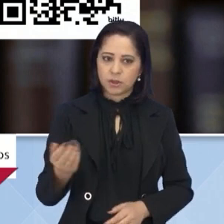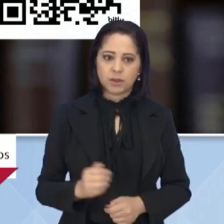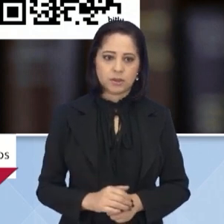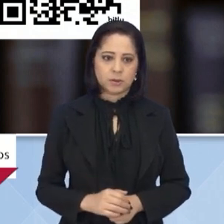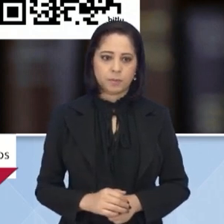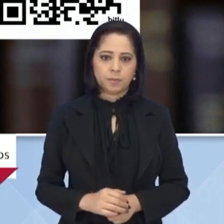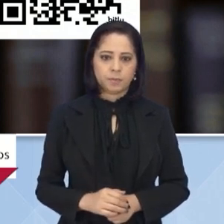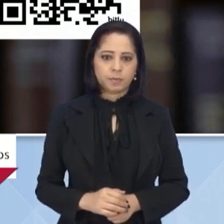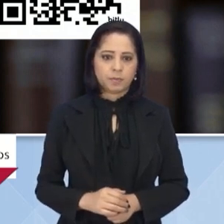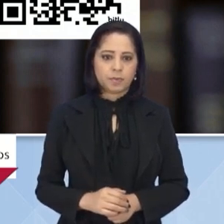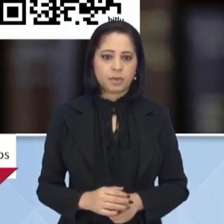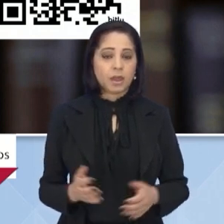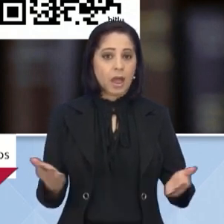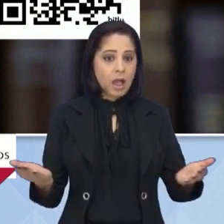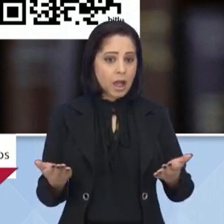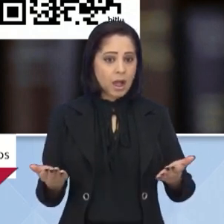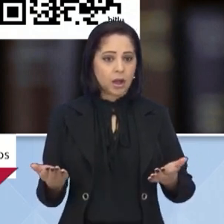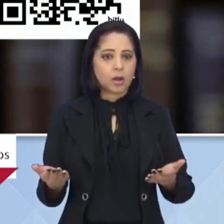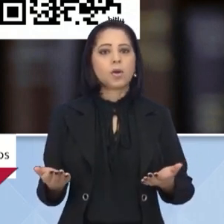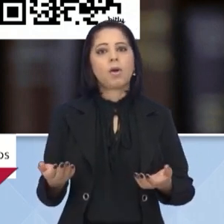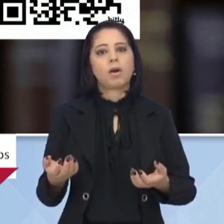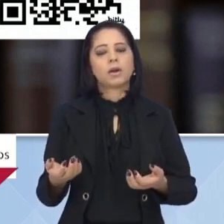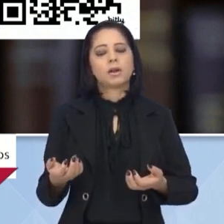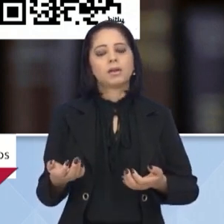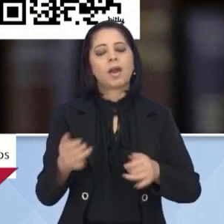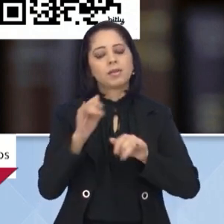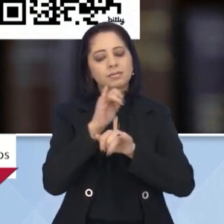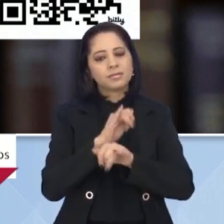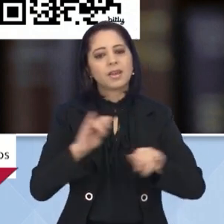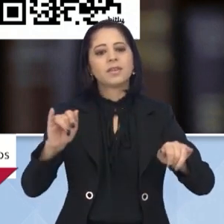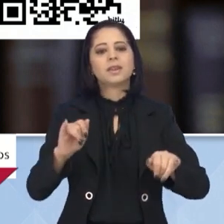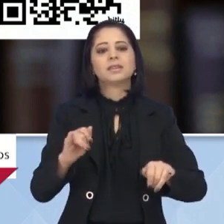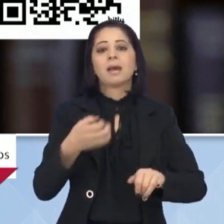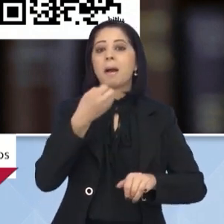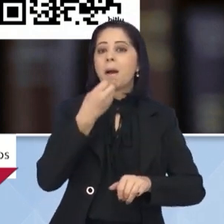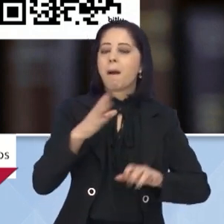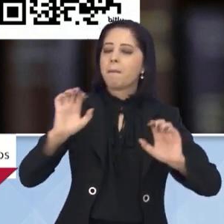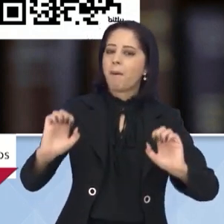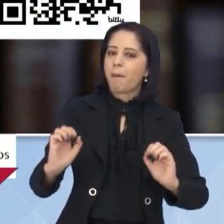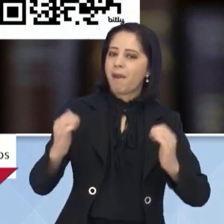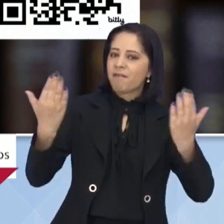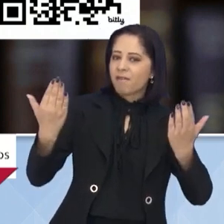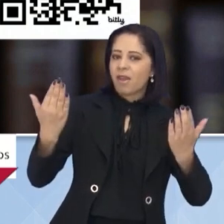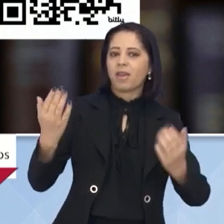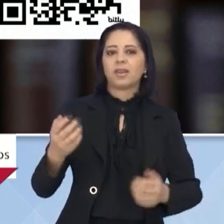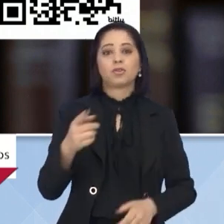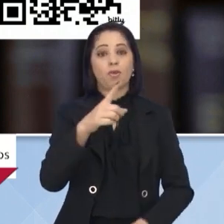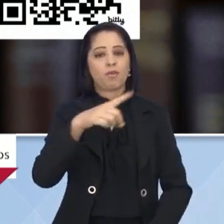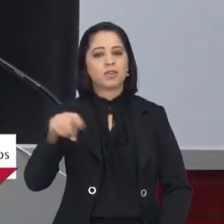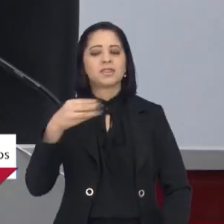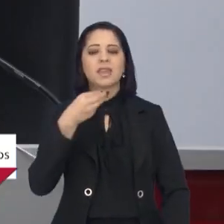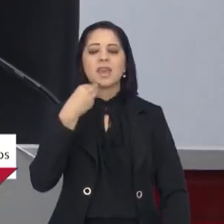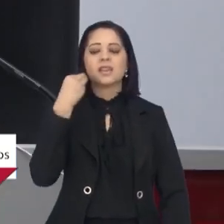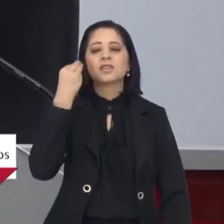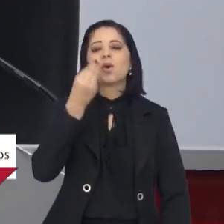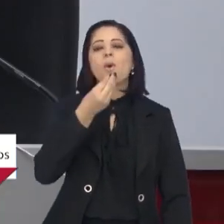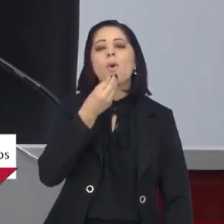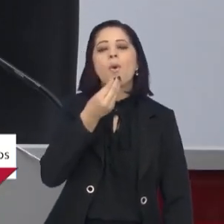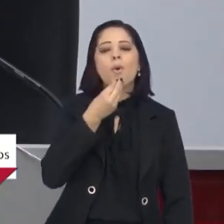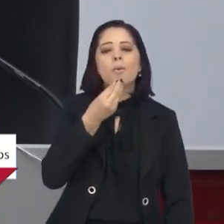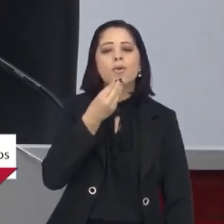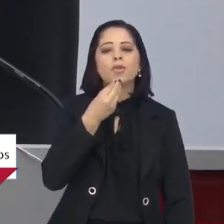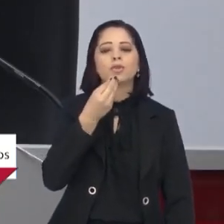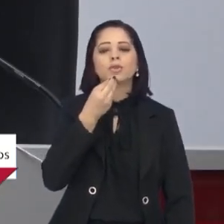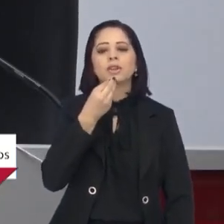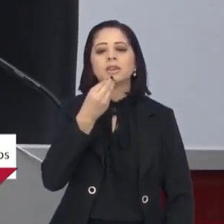isso gostaria de desejar um ótimo e proveitoso evento a todos que seja uma oportunidade de eh inspiração e